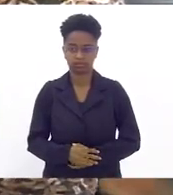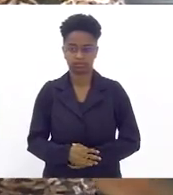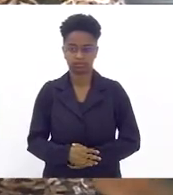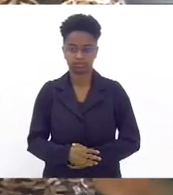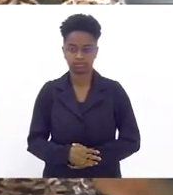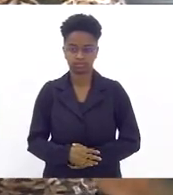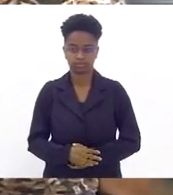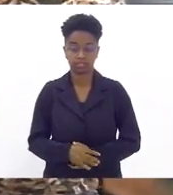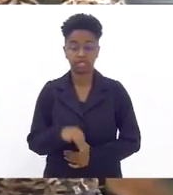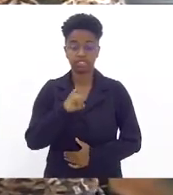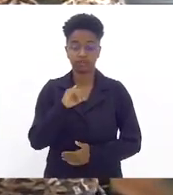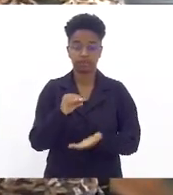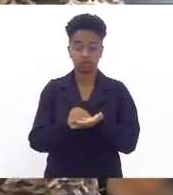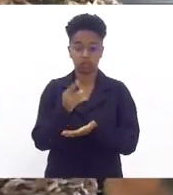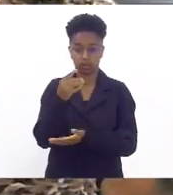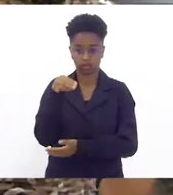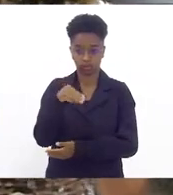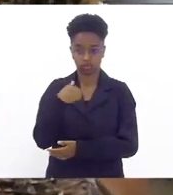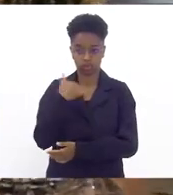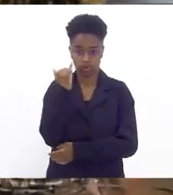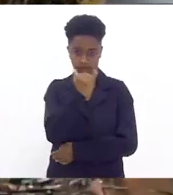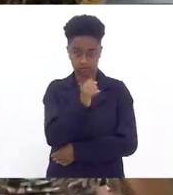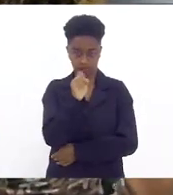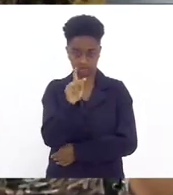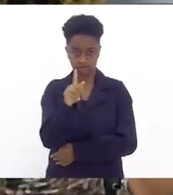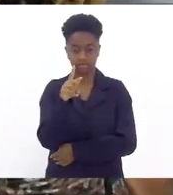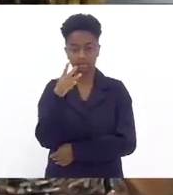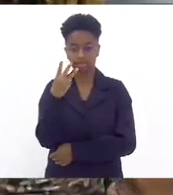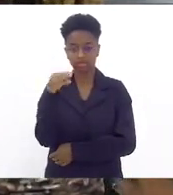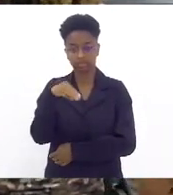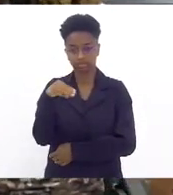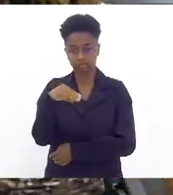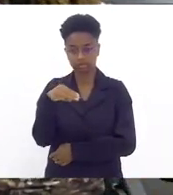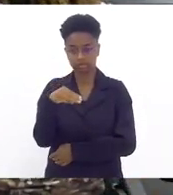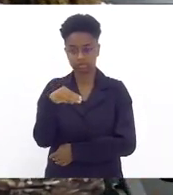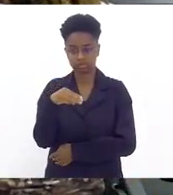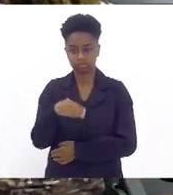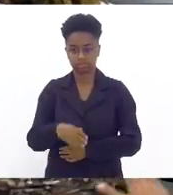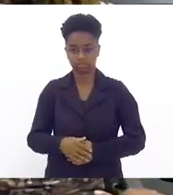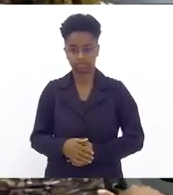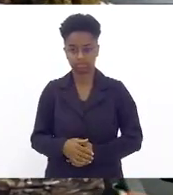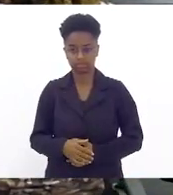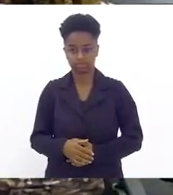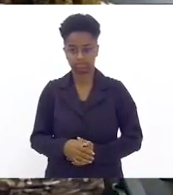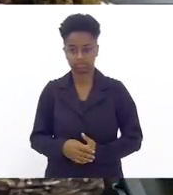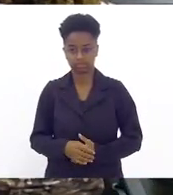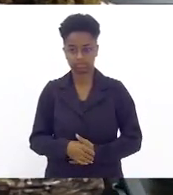quando tiver faltando um minutinho eu aviso tá são 3 minutos leva o microfone por favor